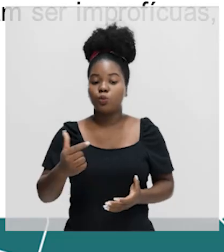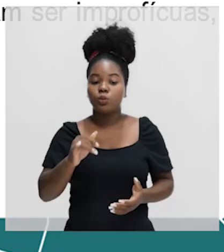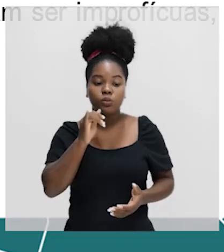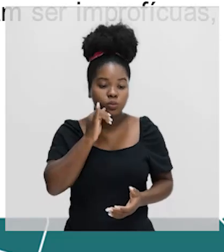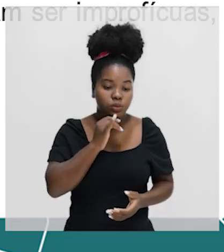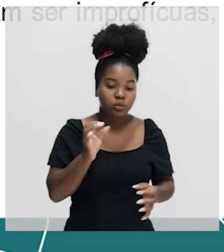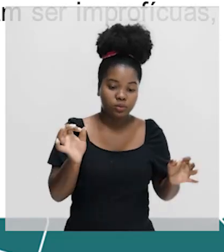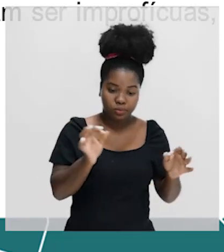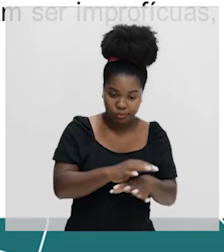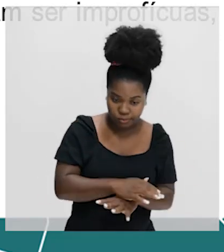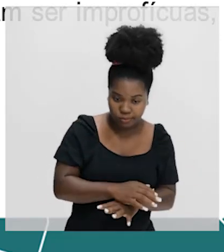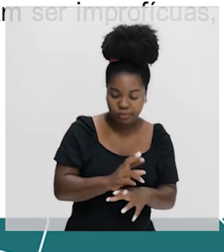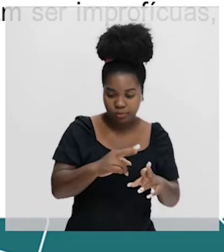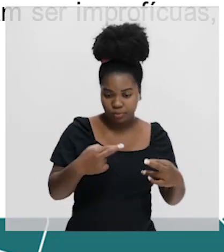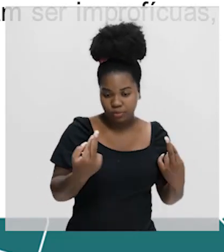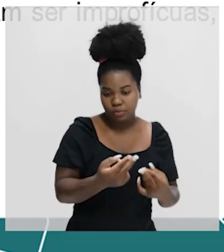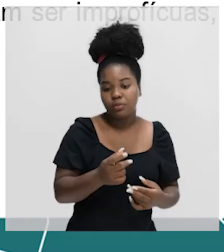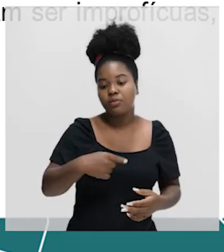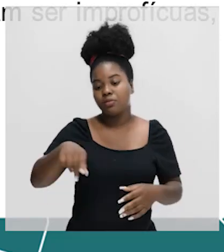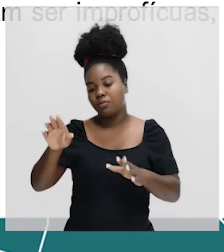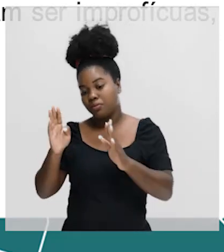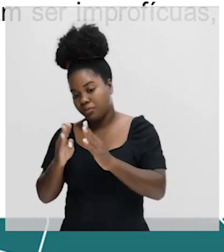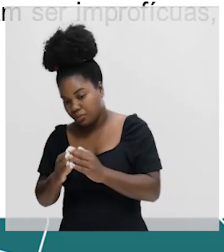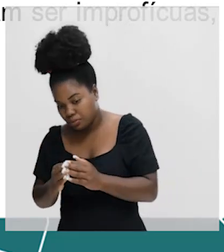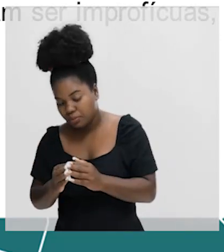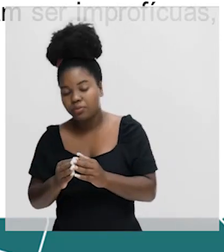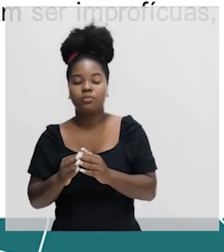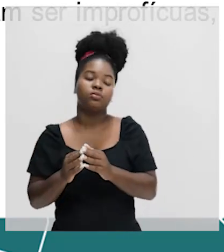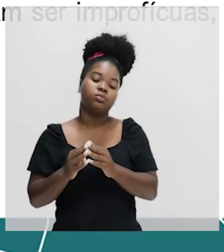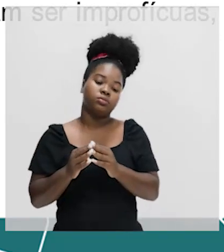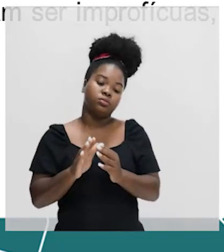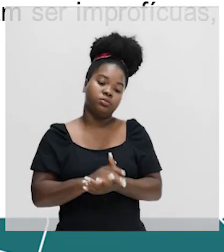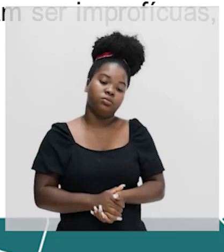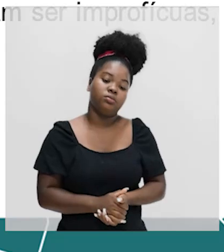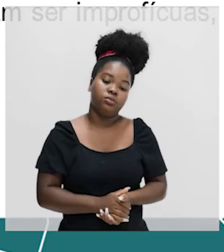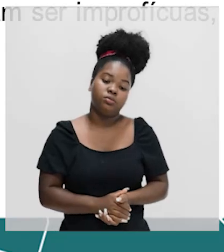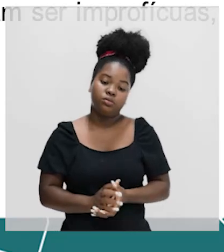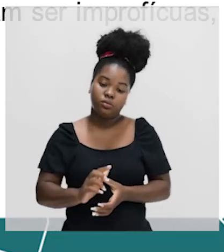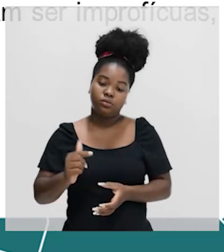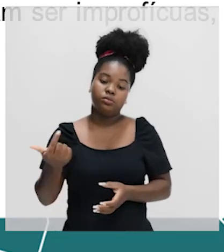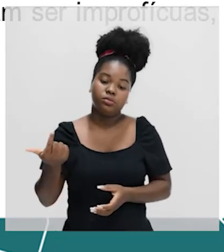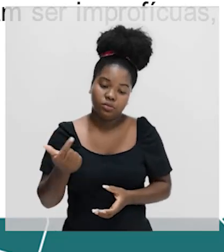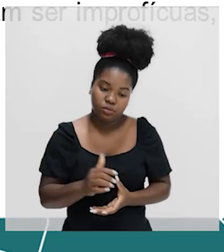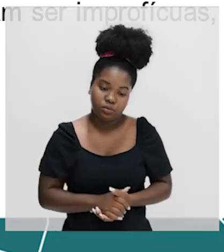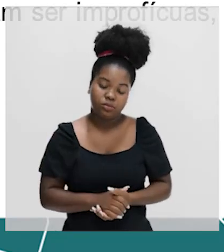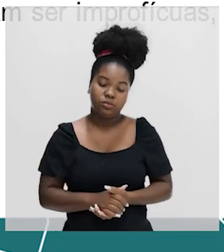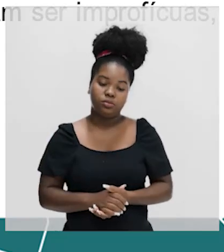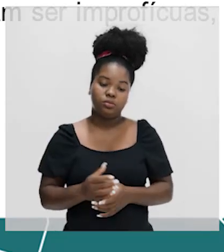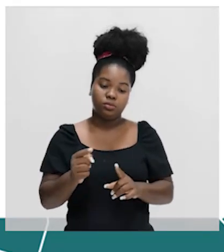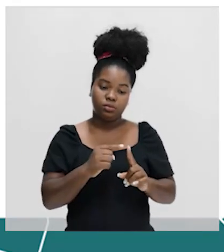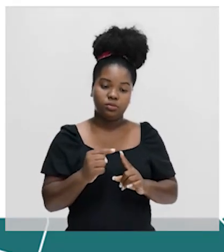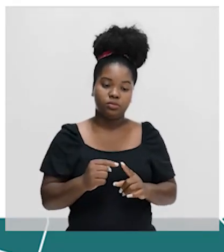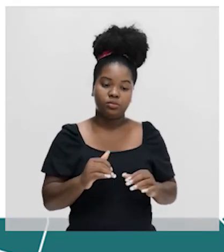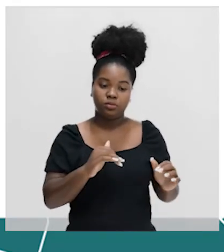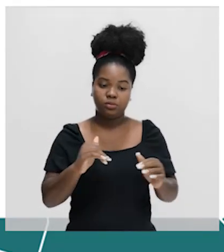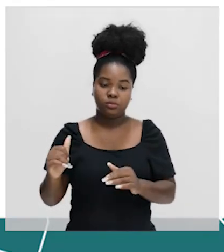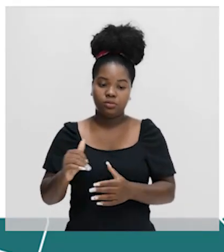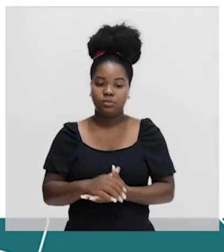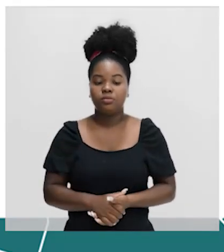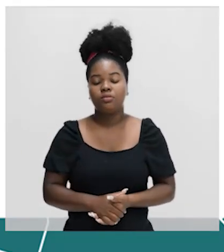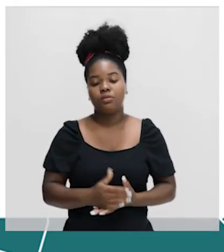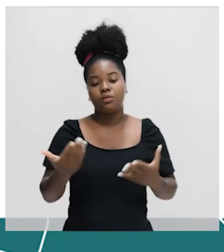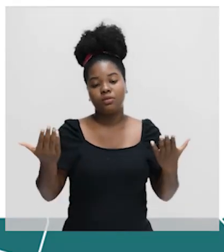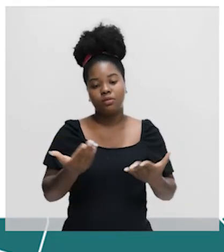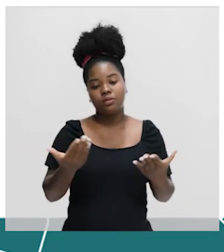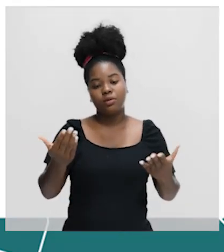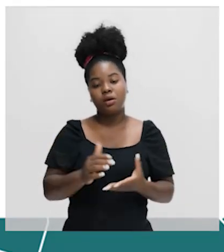essa reunião, vou para casa, né? Então ele faz aí uma outra formação desse gerúndio. Agora vamos